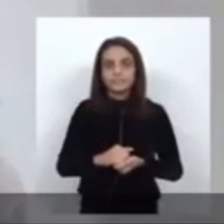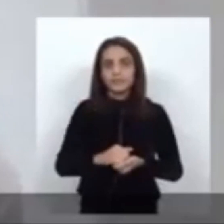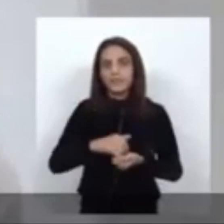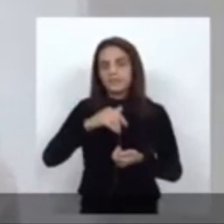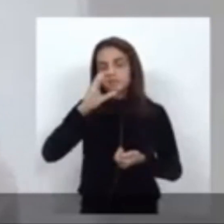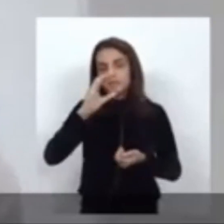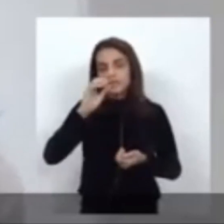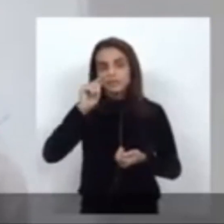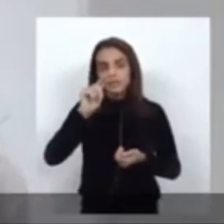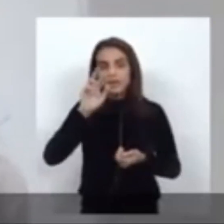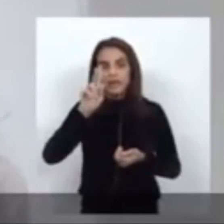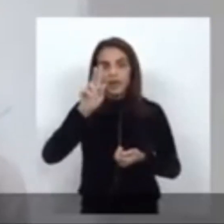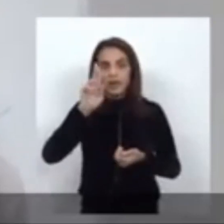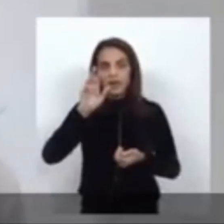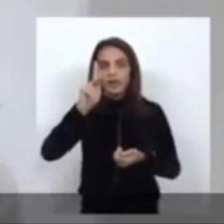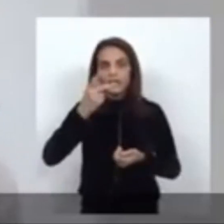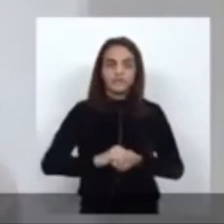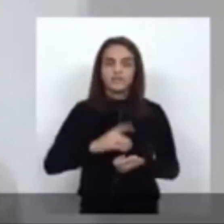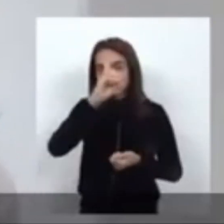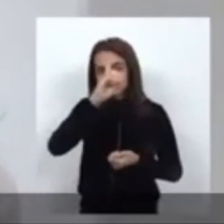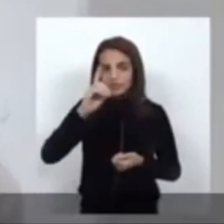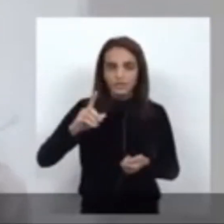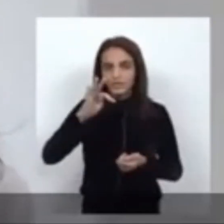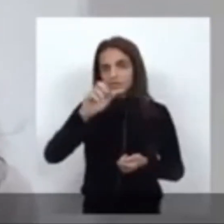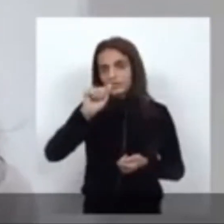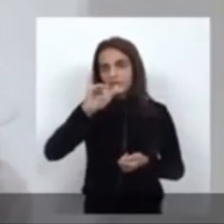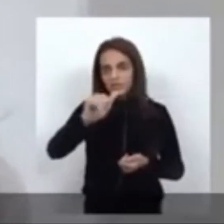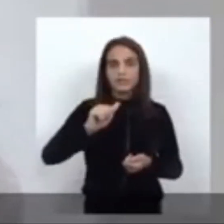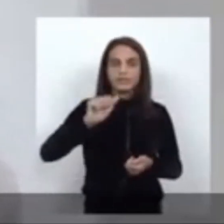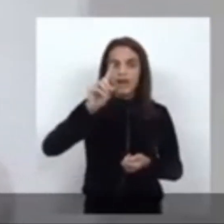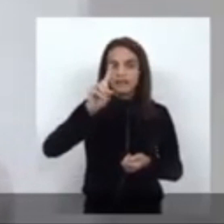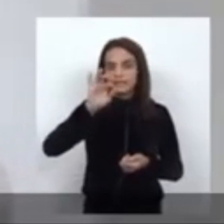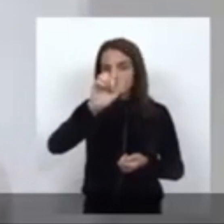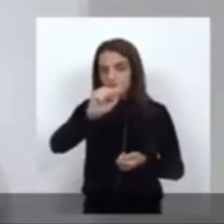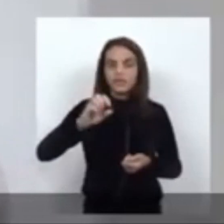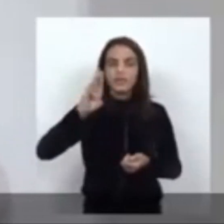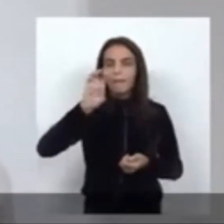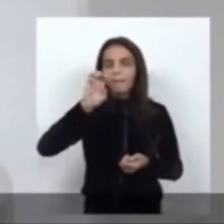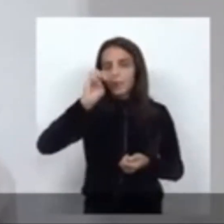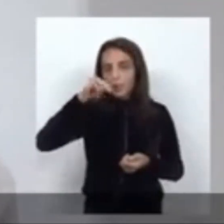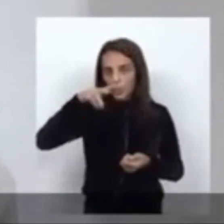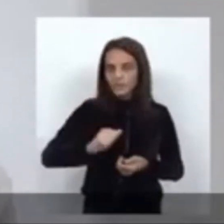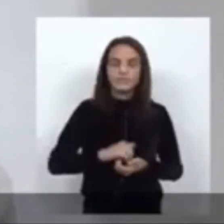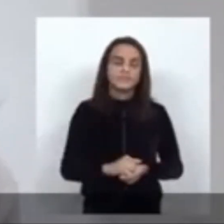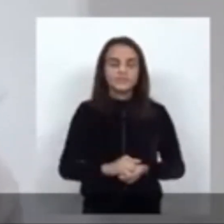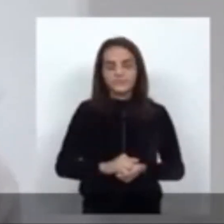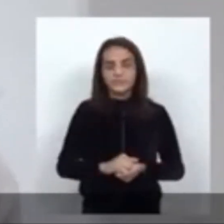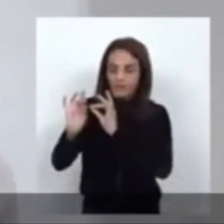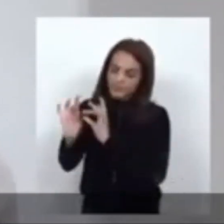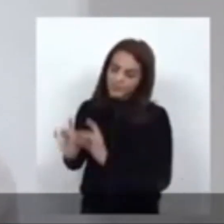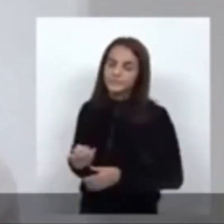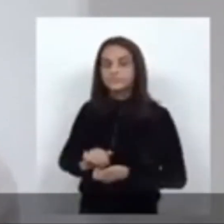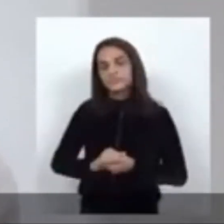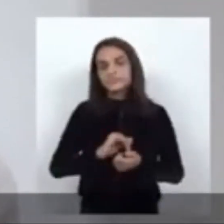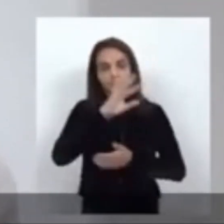CGRH, da minha diretora Thaís, da diretora aqui, a Adriana, a Bruna também, né, da equipe, a